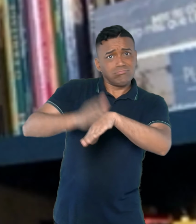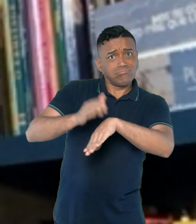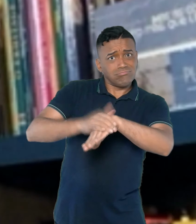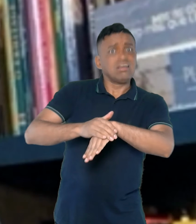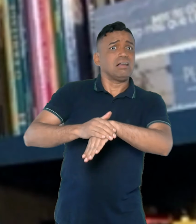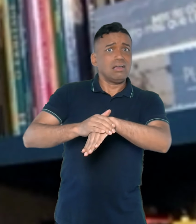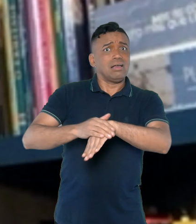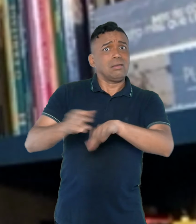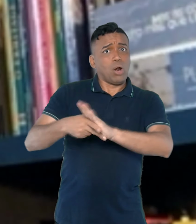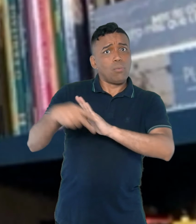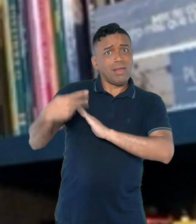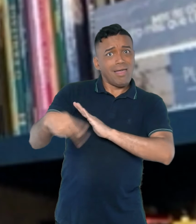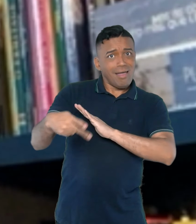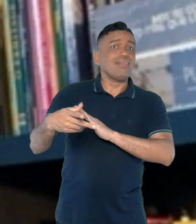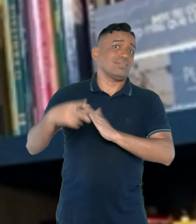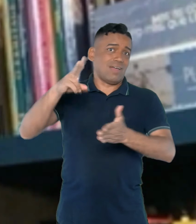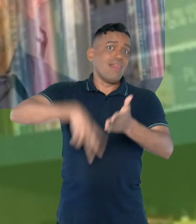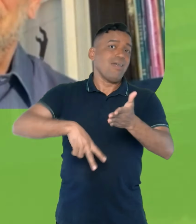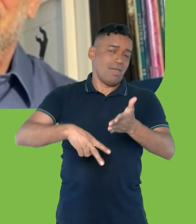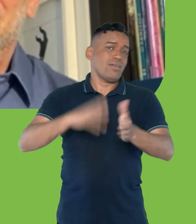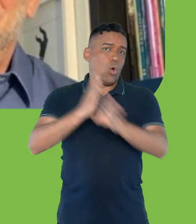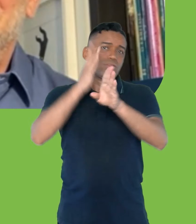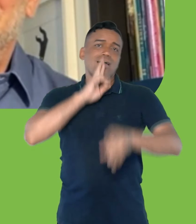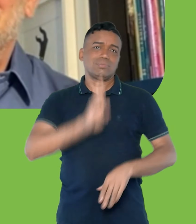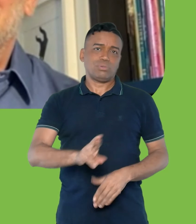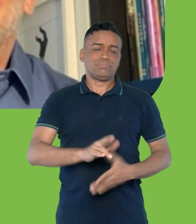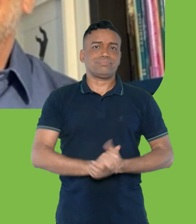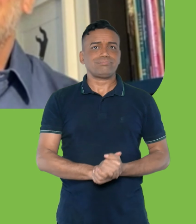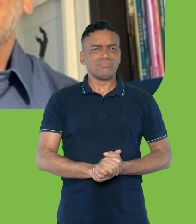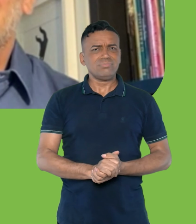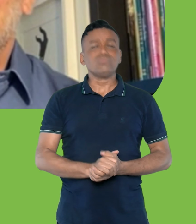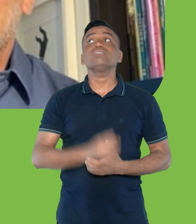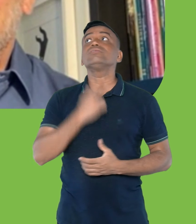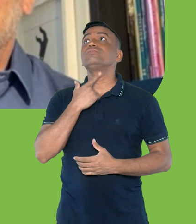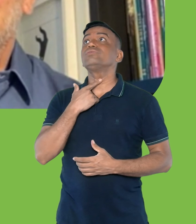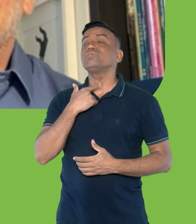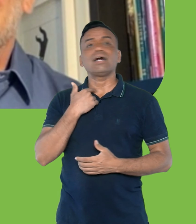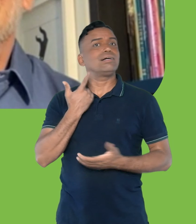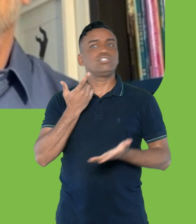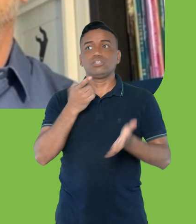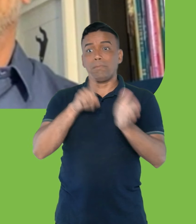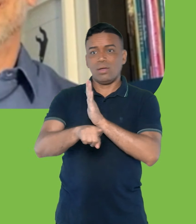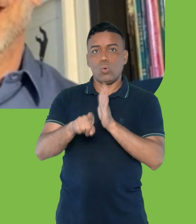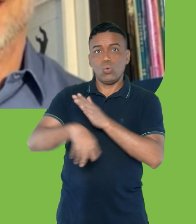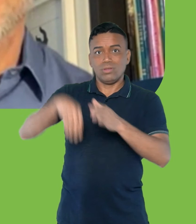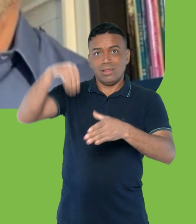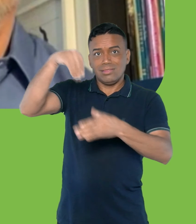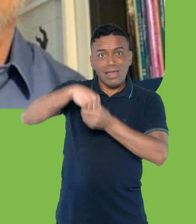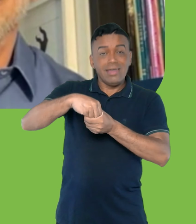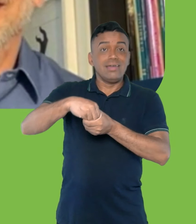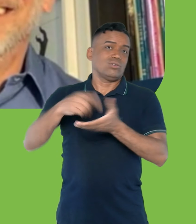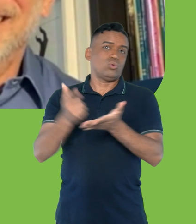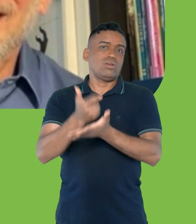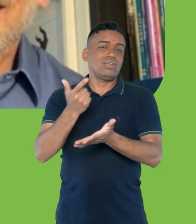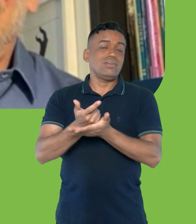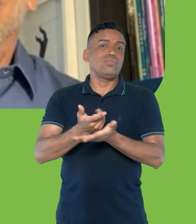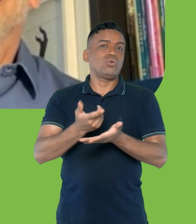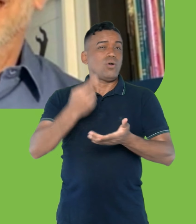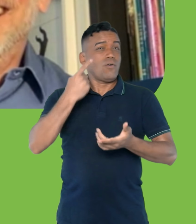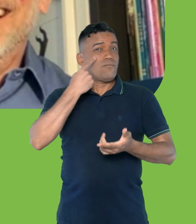vida exatamente para quem vai ler. E eu estou querendo ler até umas perguntas aqui que você faz no livro para as pessoas sentirem como